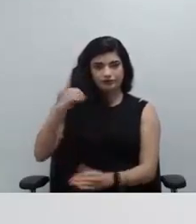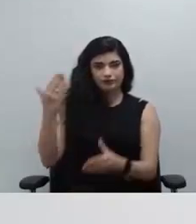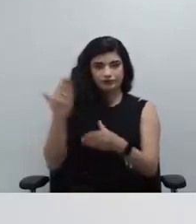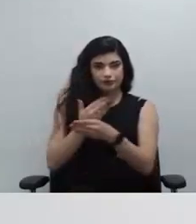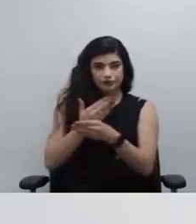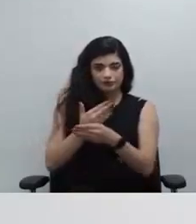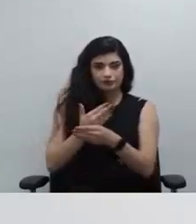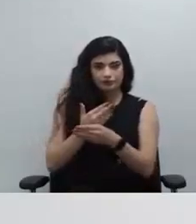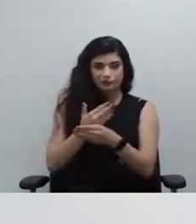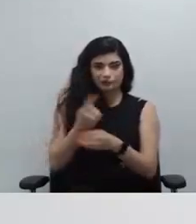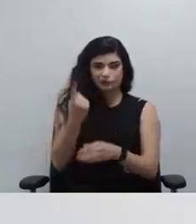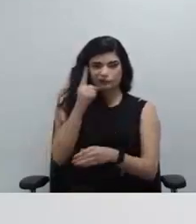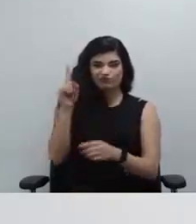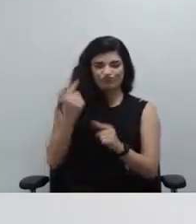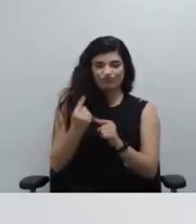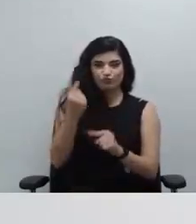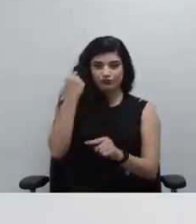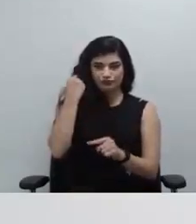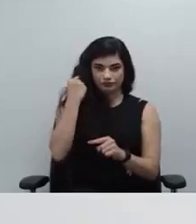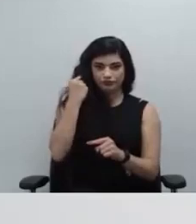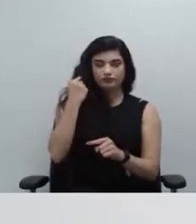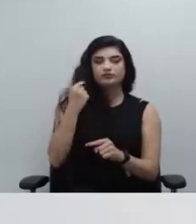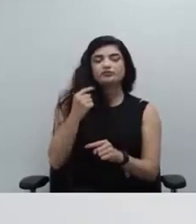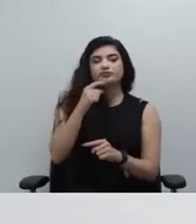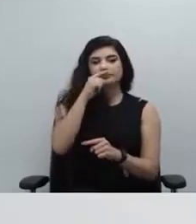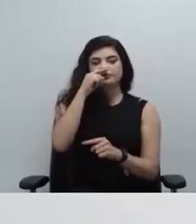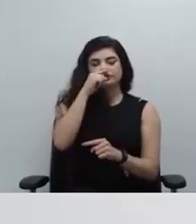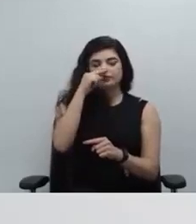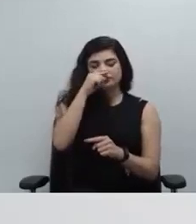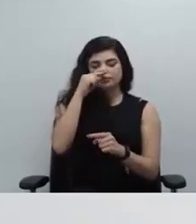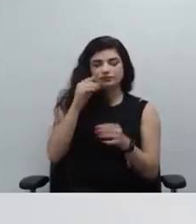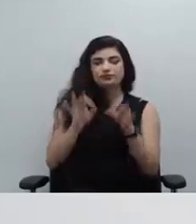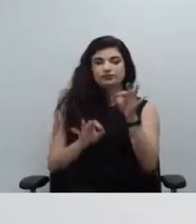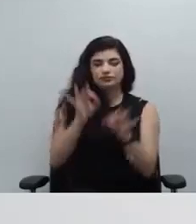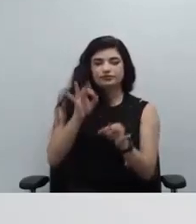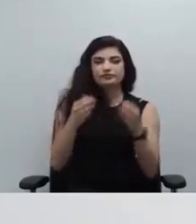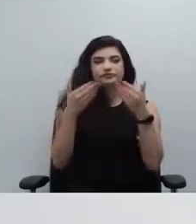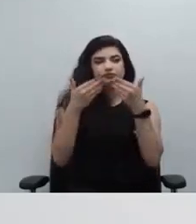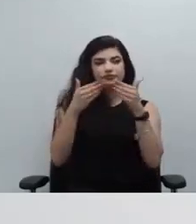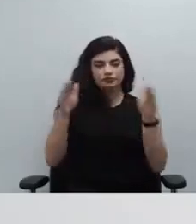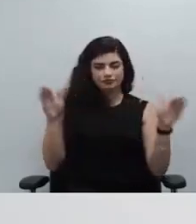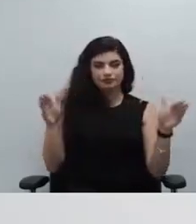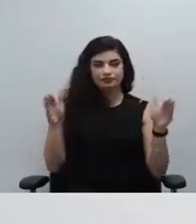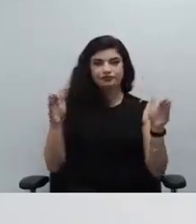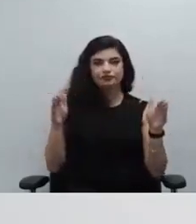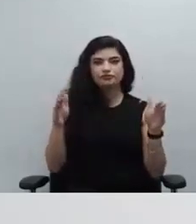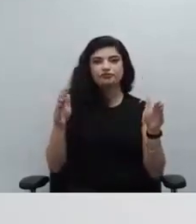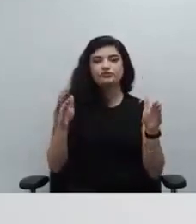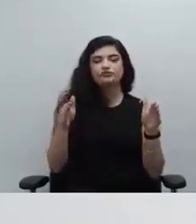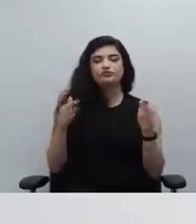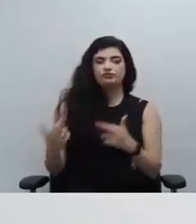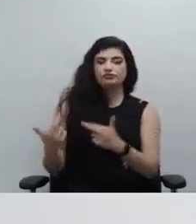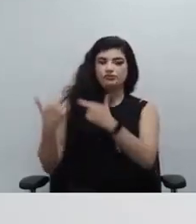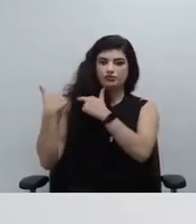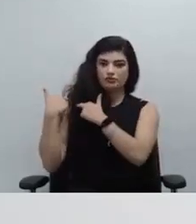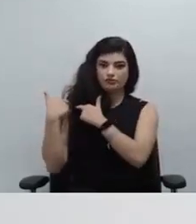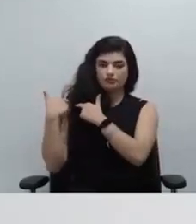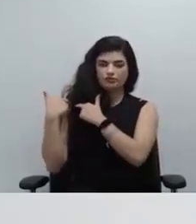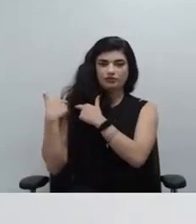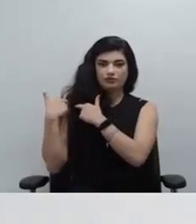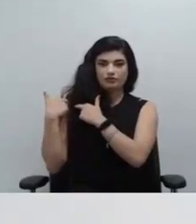Processo prorrogado das últimas sessões, que trata da expansão dos cargos,